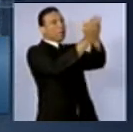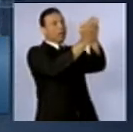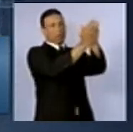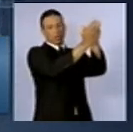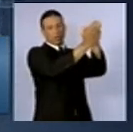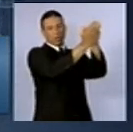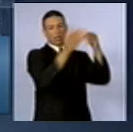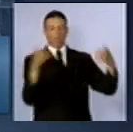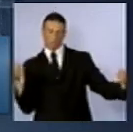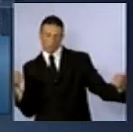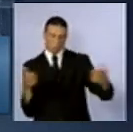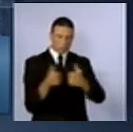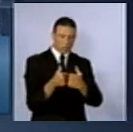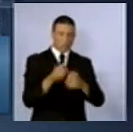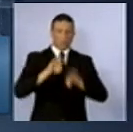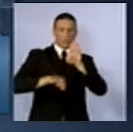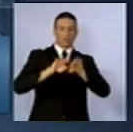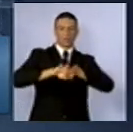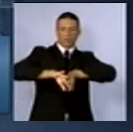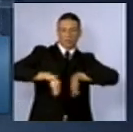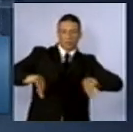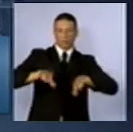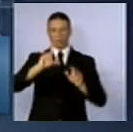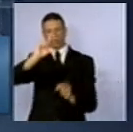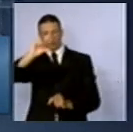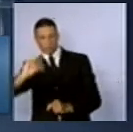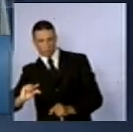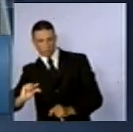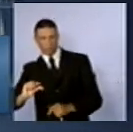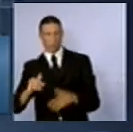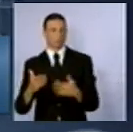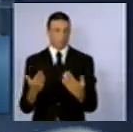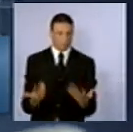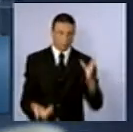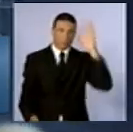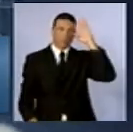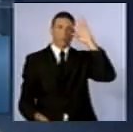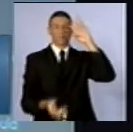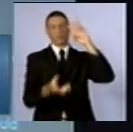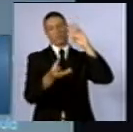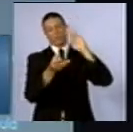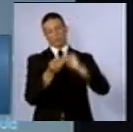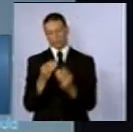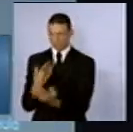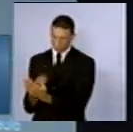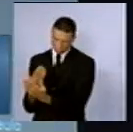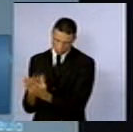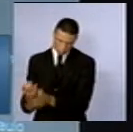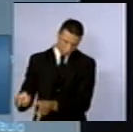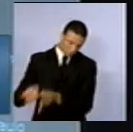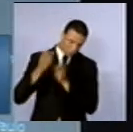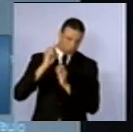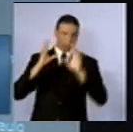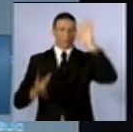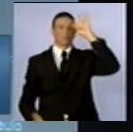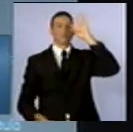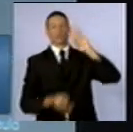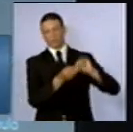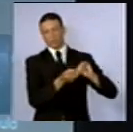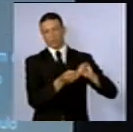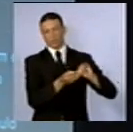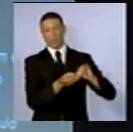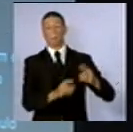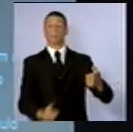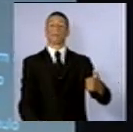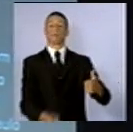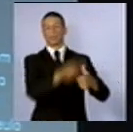mas ele volta a cair Tá certo Então quais são as conclusões desse estudo bem uma primeira